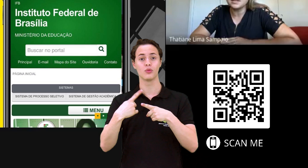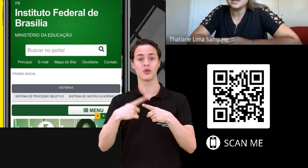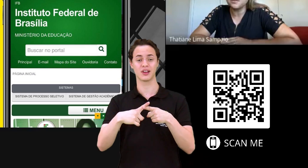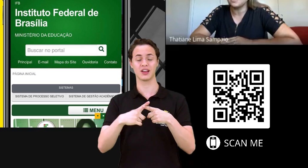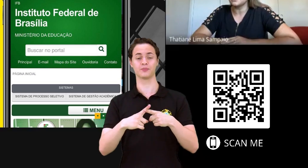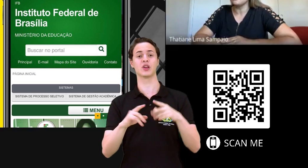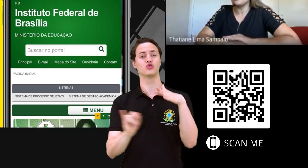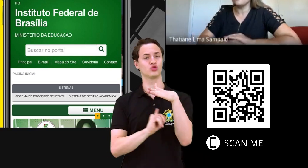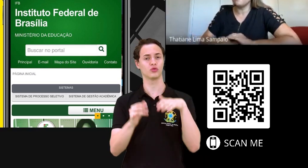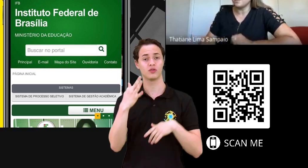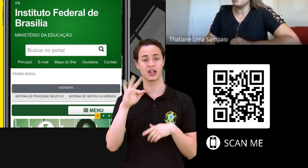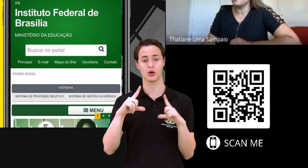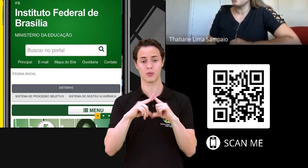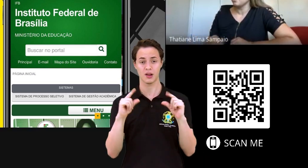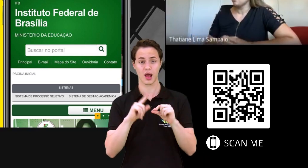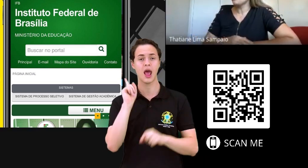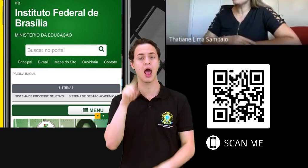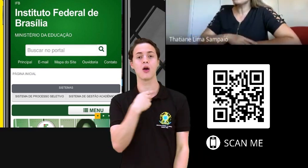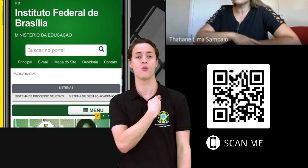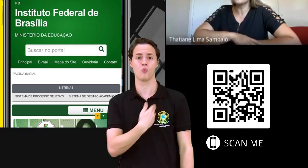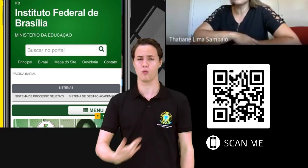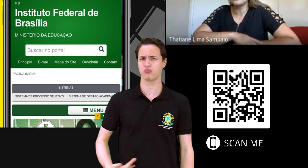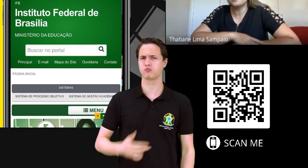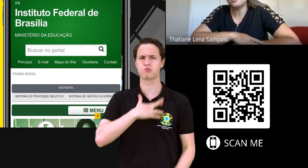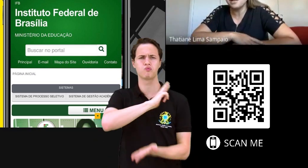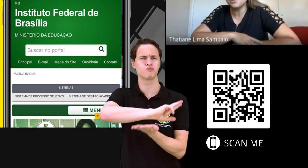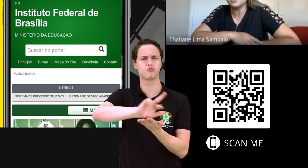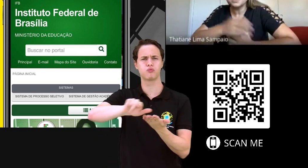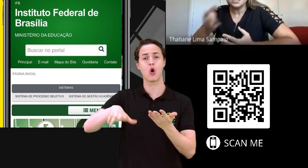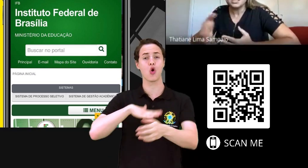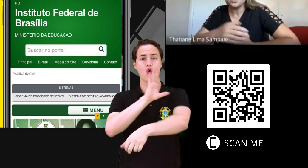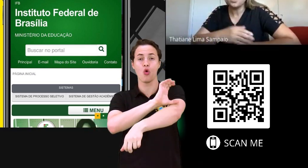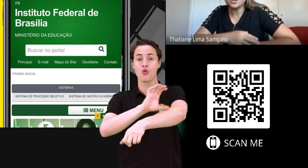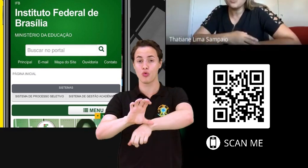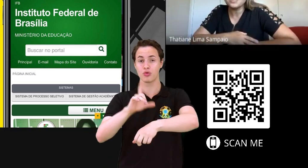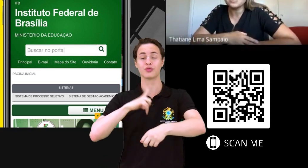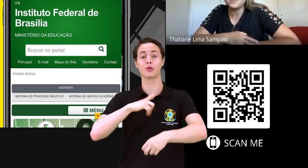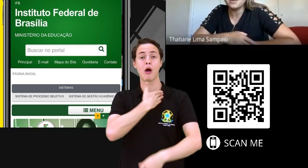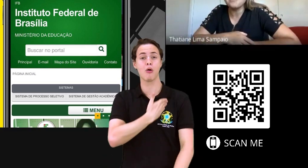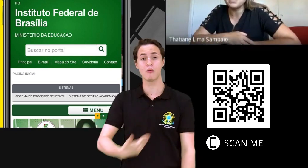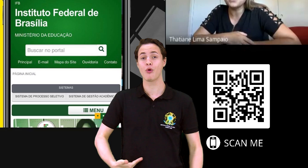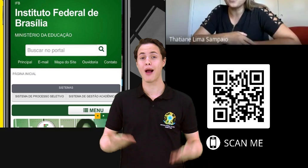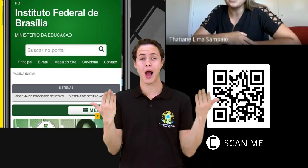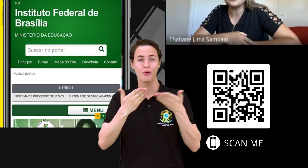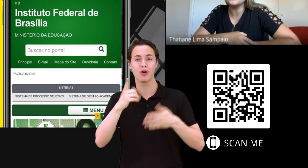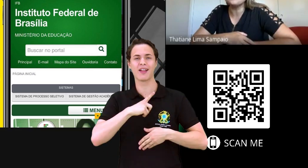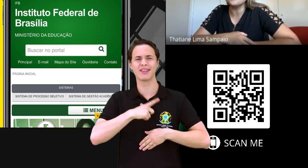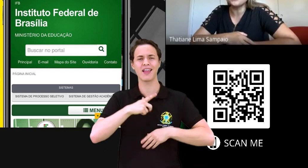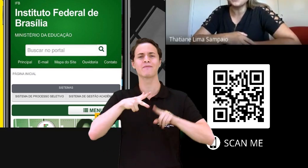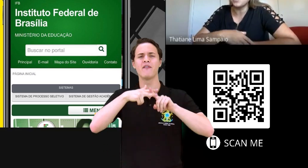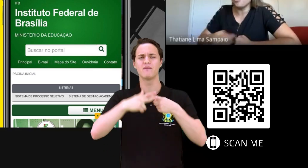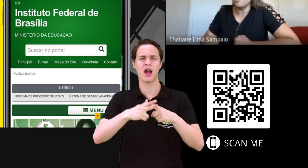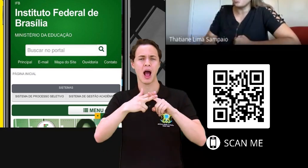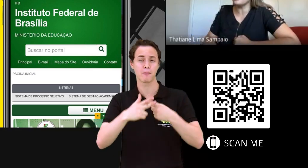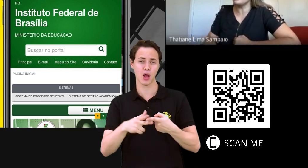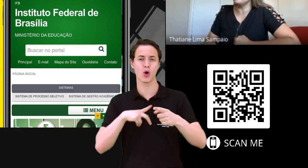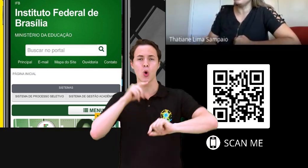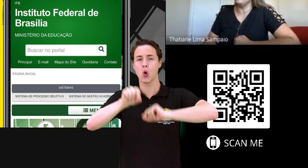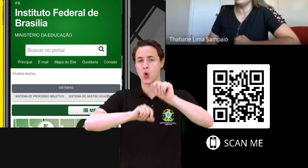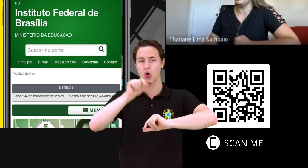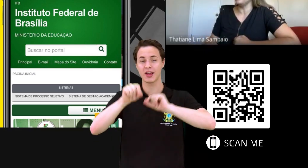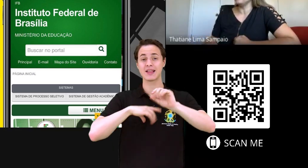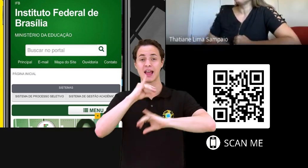de educação federal e vários cursos públicos, e agora com essas ferramentas online a gente pode atender o